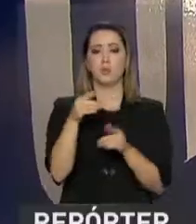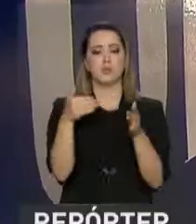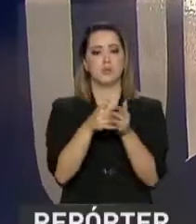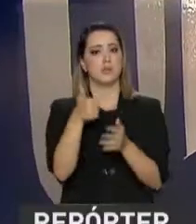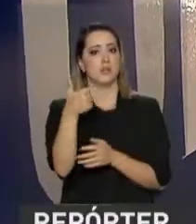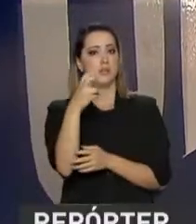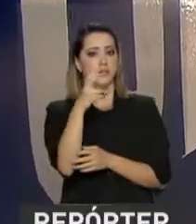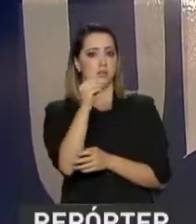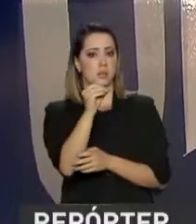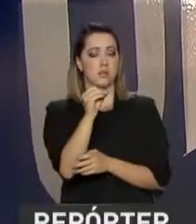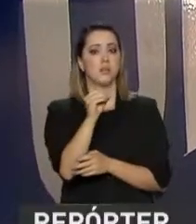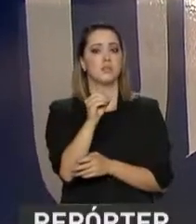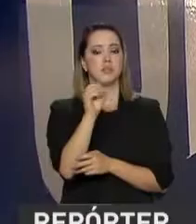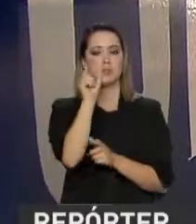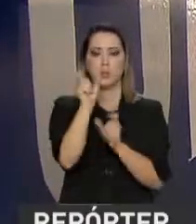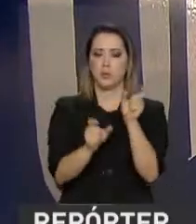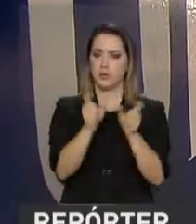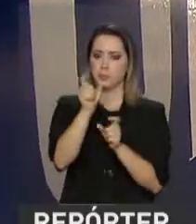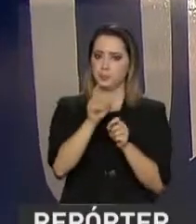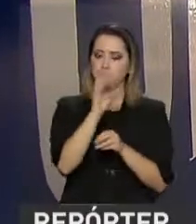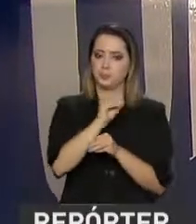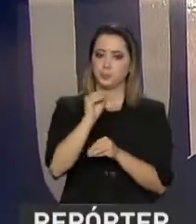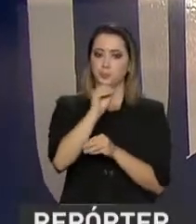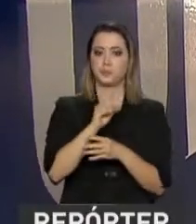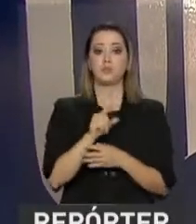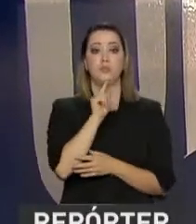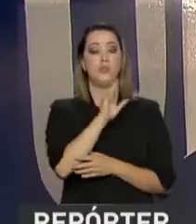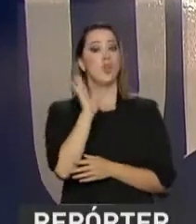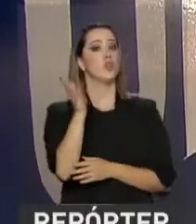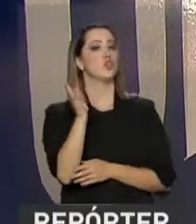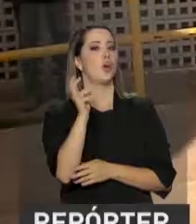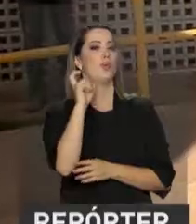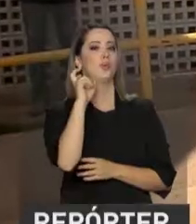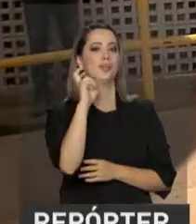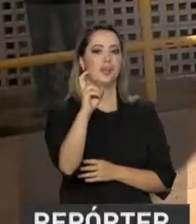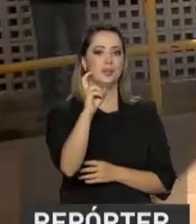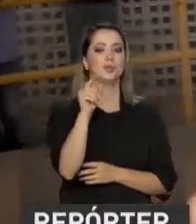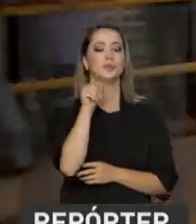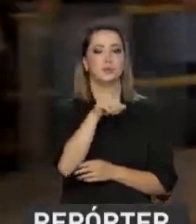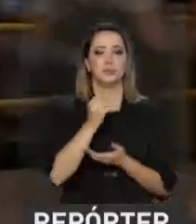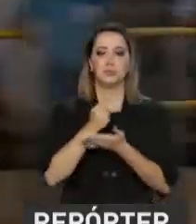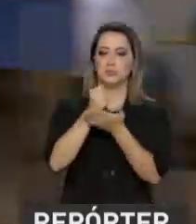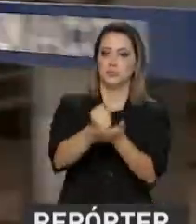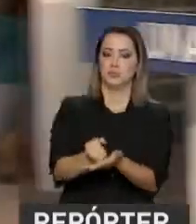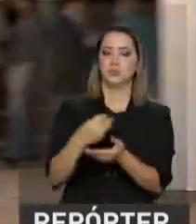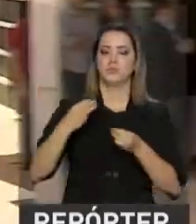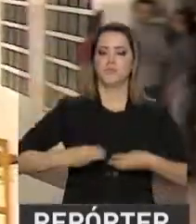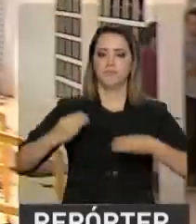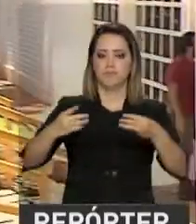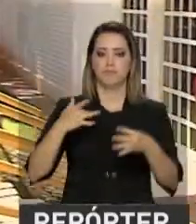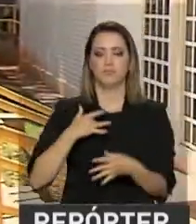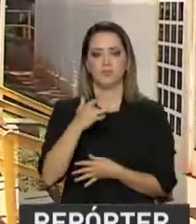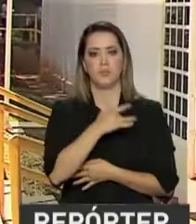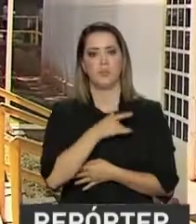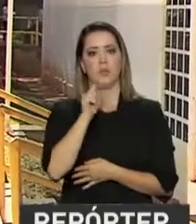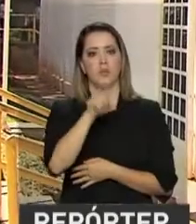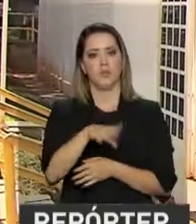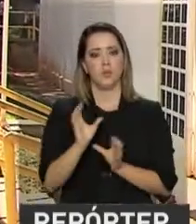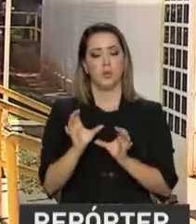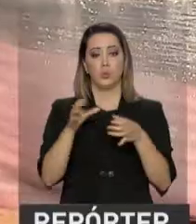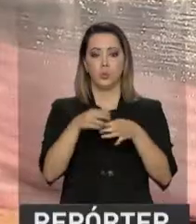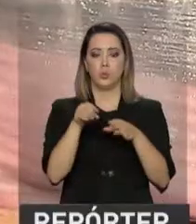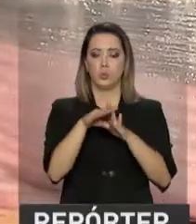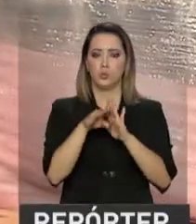Este é o quinto equipamento entregue pelo Ministério da Saúde e faz parte do plano de expansão dos serviços de